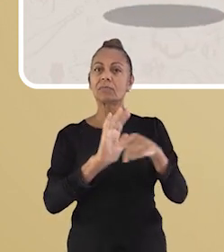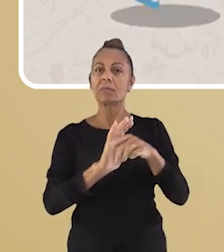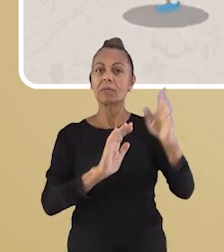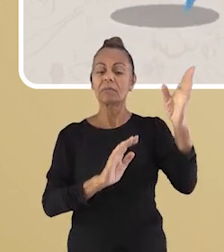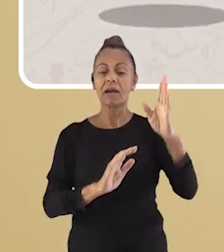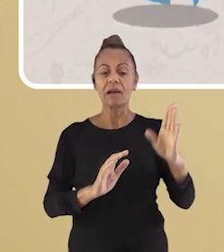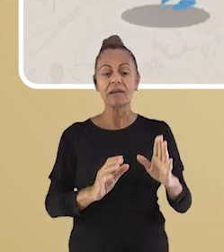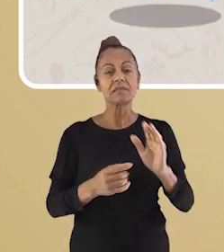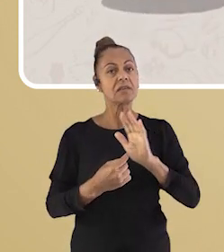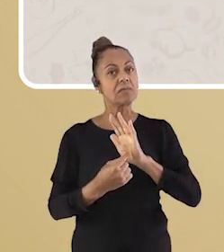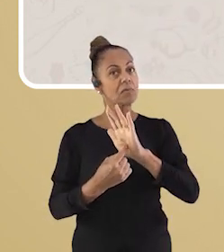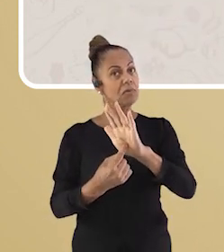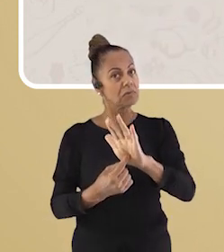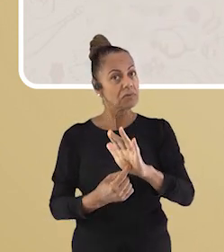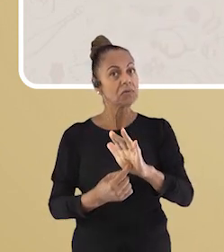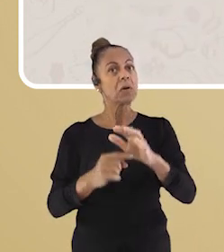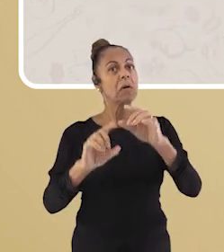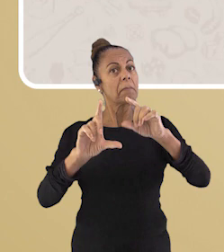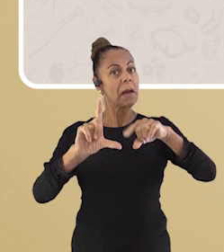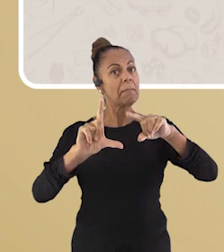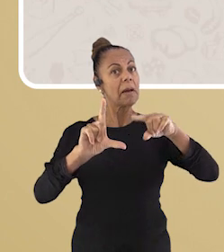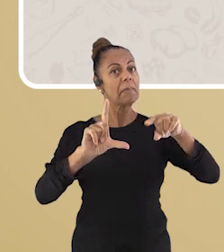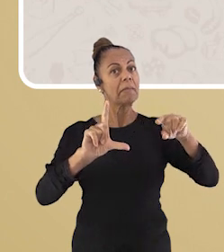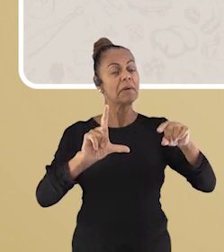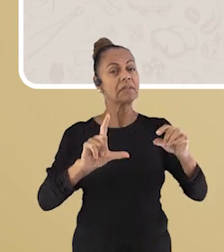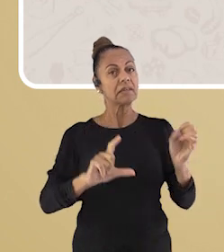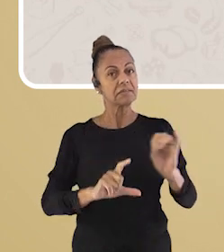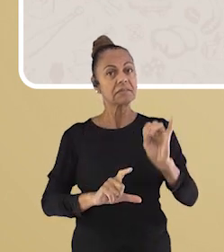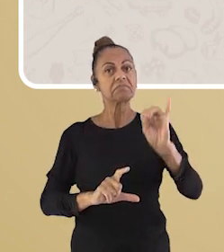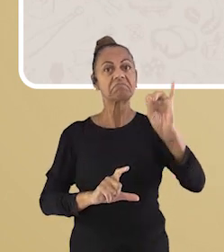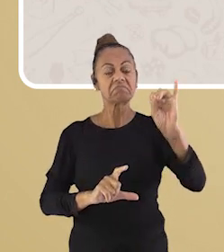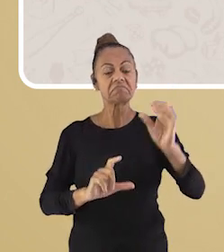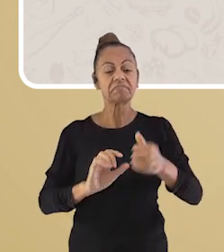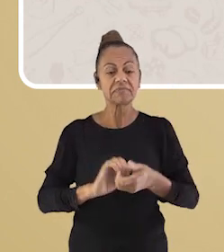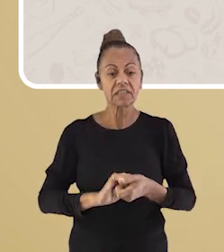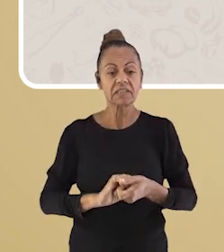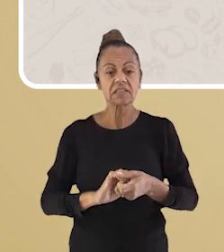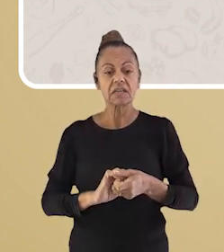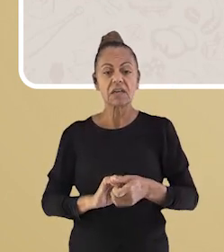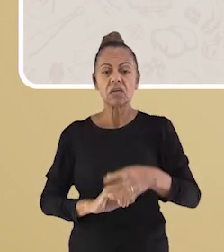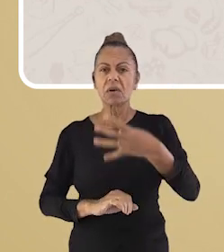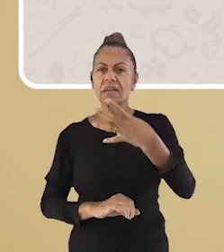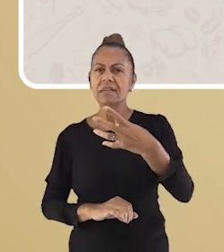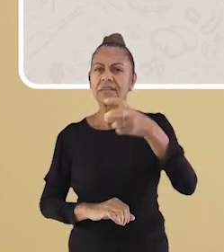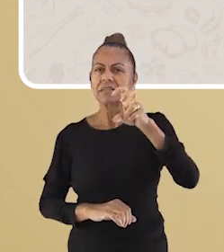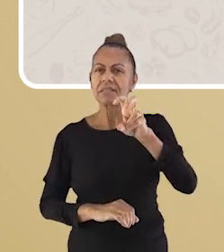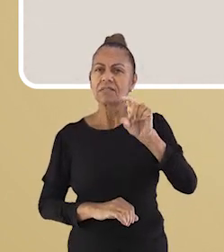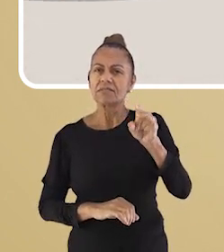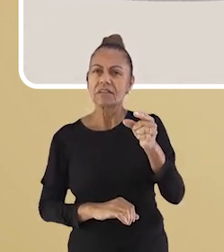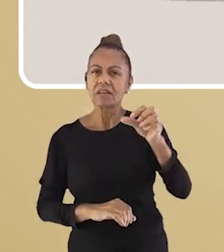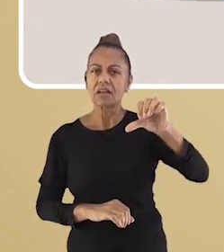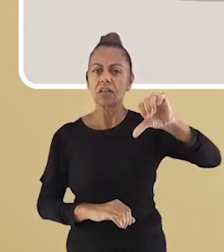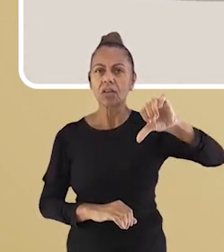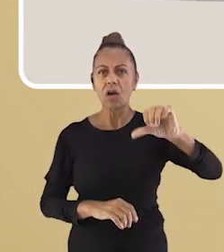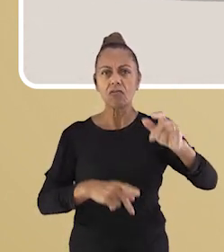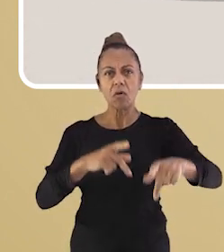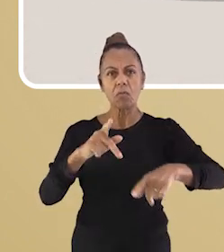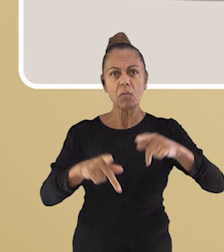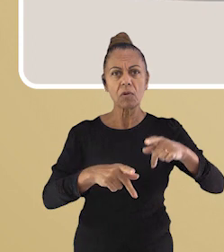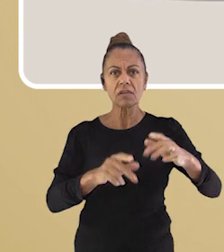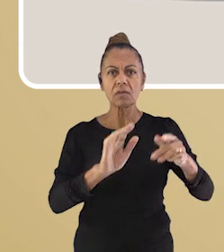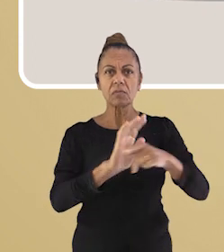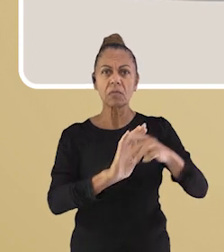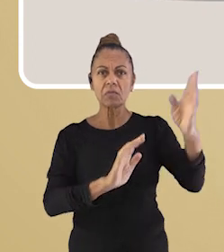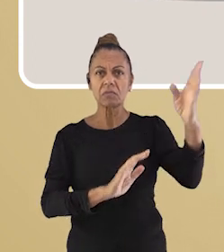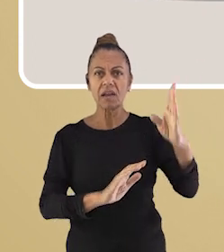na prática de esportes no país. Este trabalho revelou dados interessantes sobre nós, os brasileiros. Você sabia que